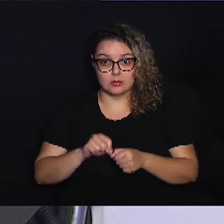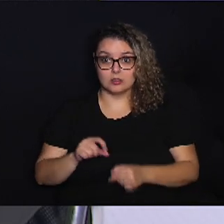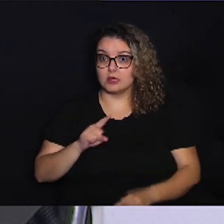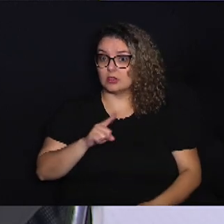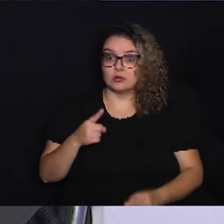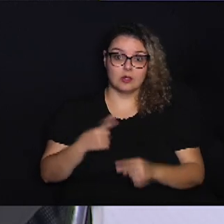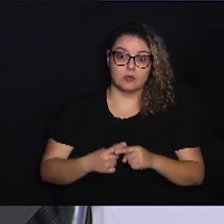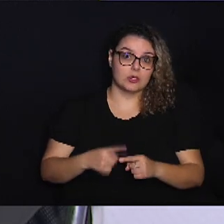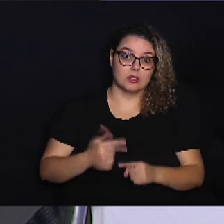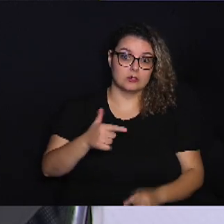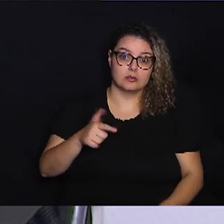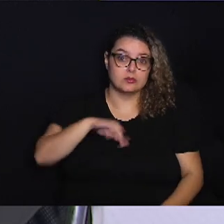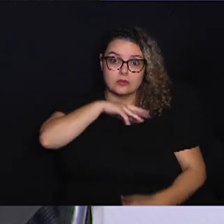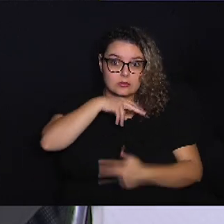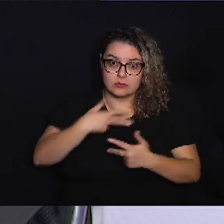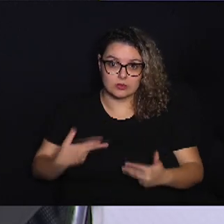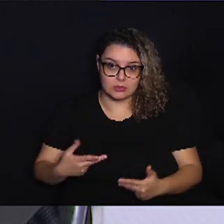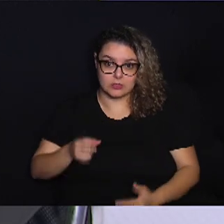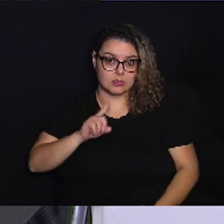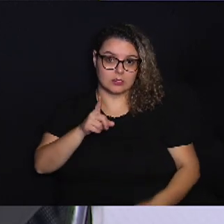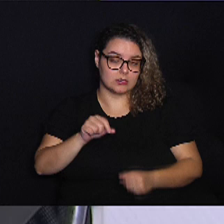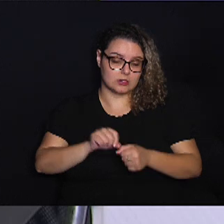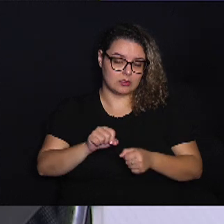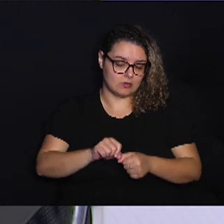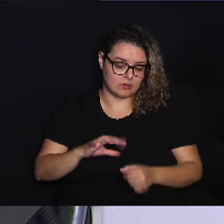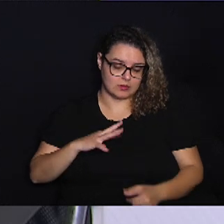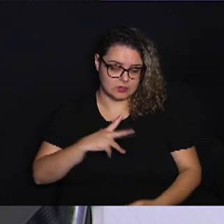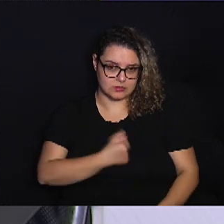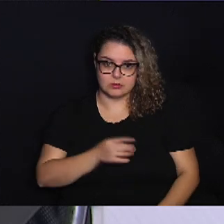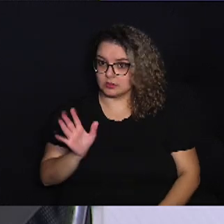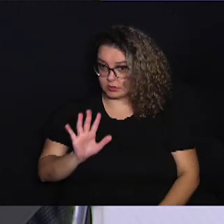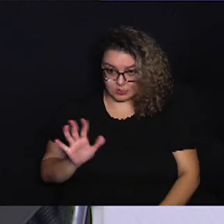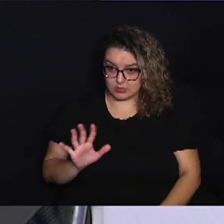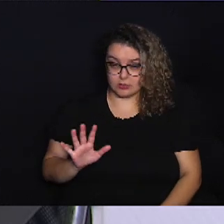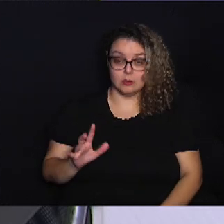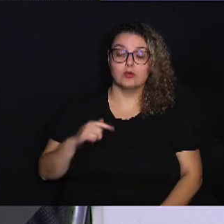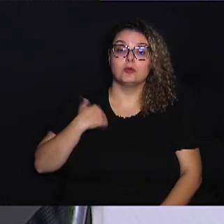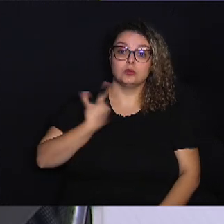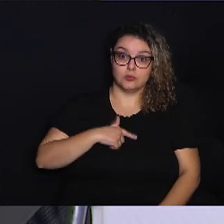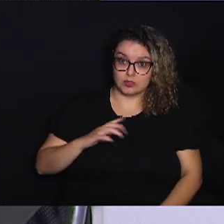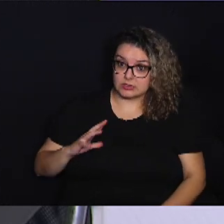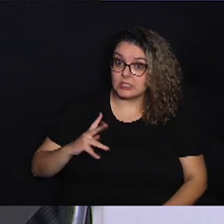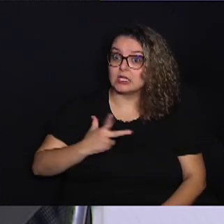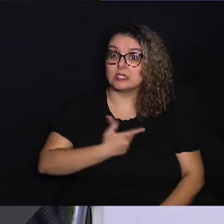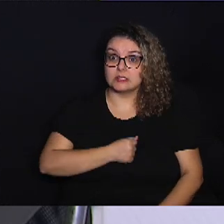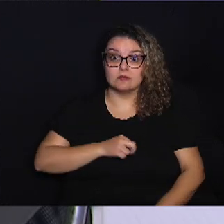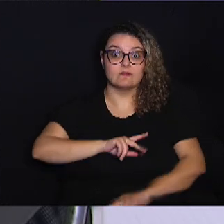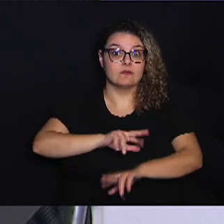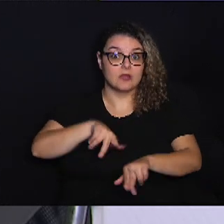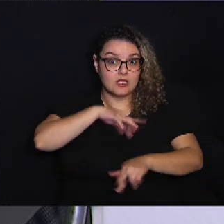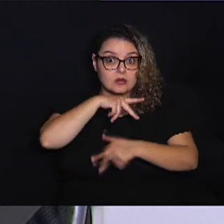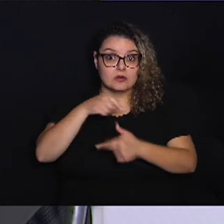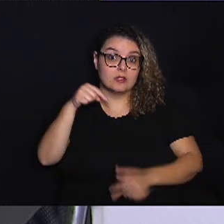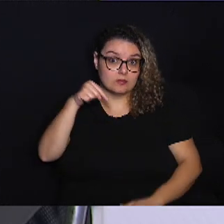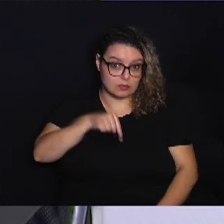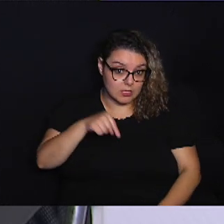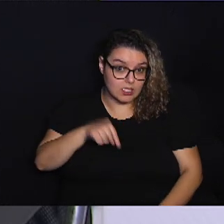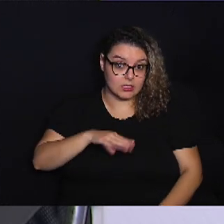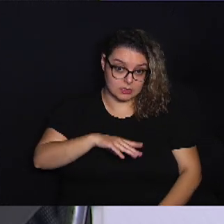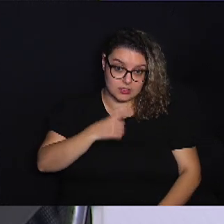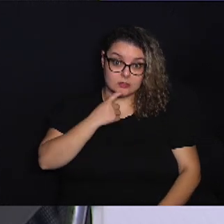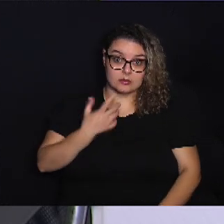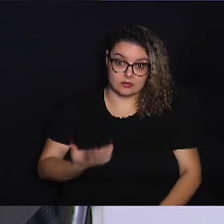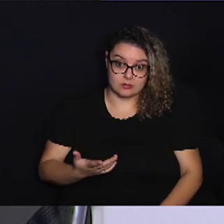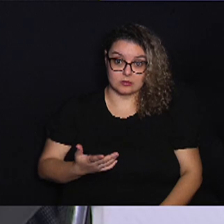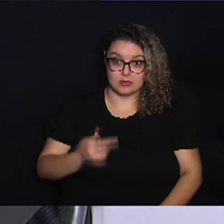porque não tem animal aqui que a gente não vai resgatar os daqui. A gente resgata muito animal aqui, inclusive